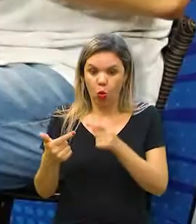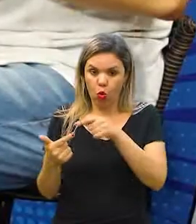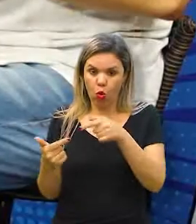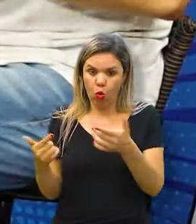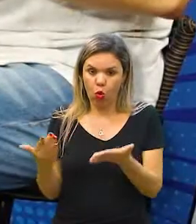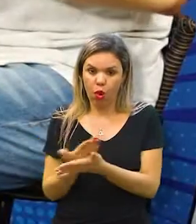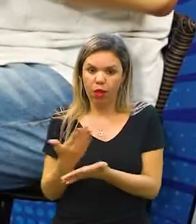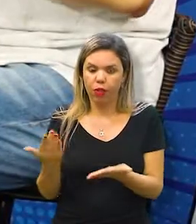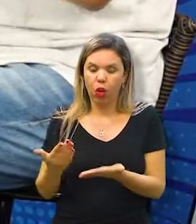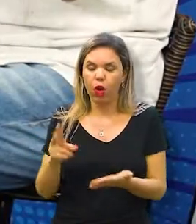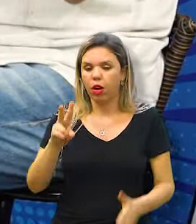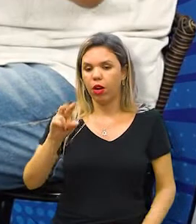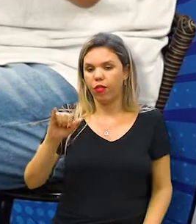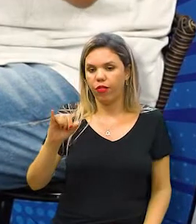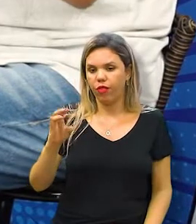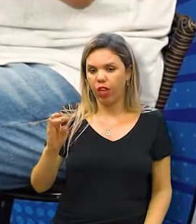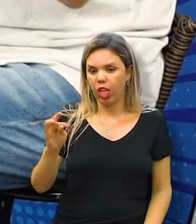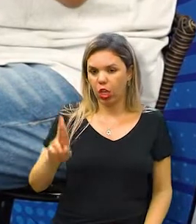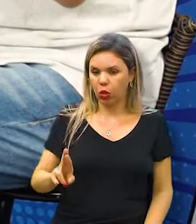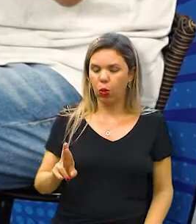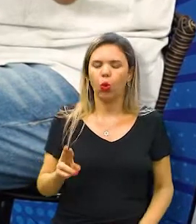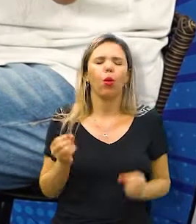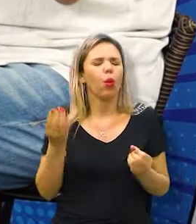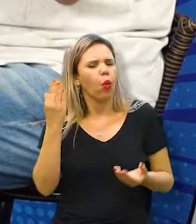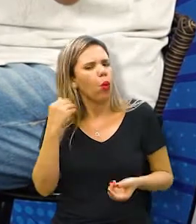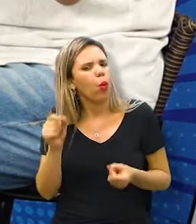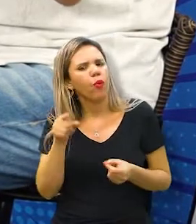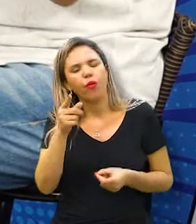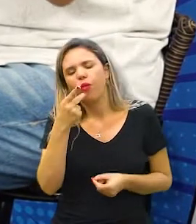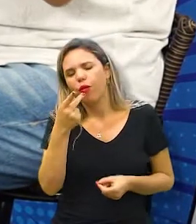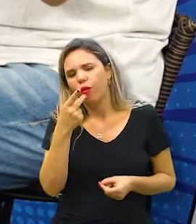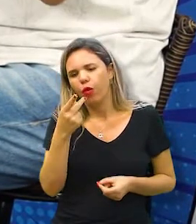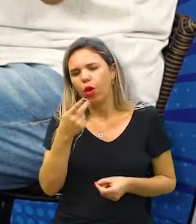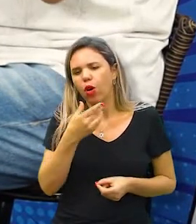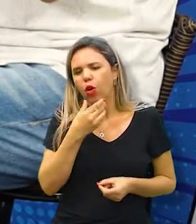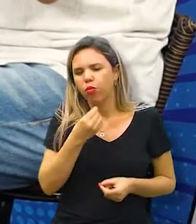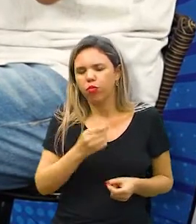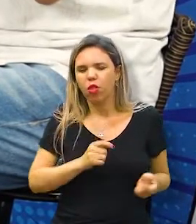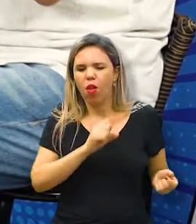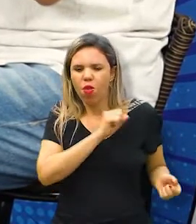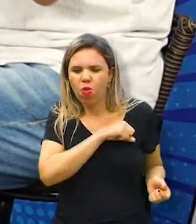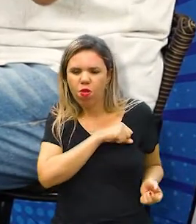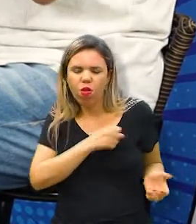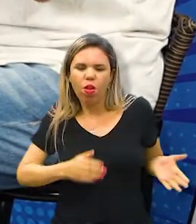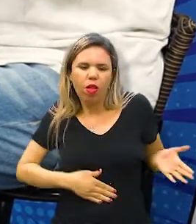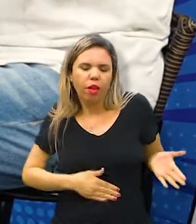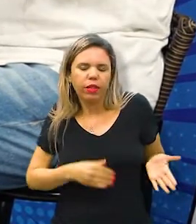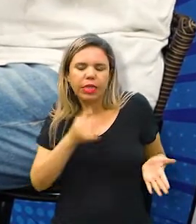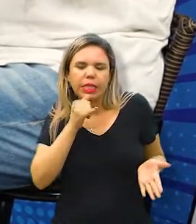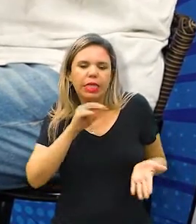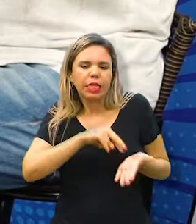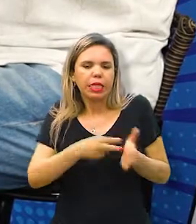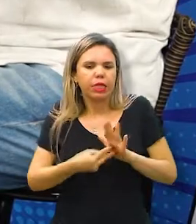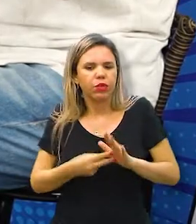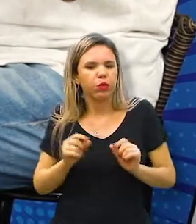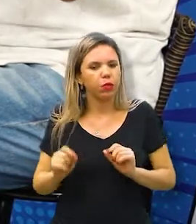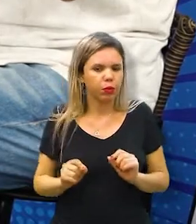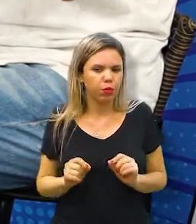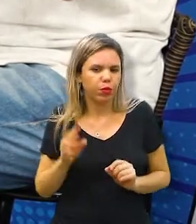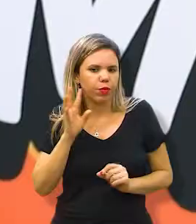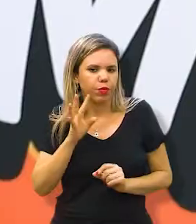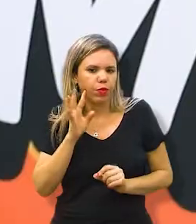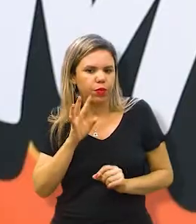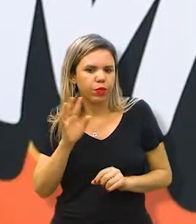Victor, né? E aí eu quero saber o seguinte, você falou sobre vilões, né? Então, isso.